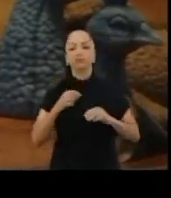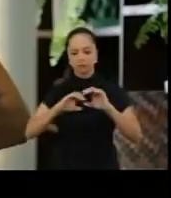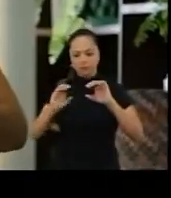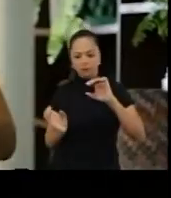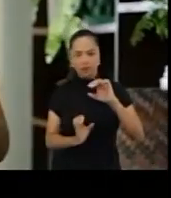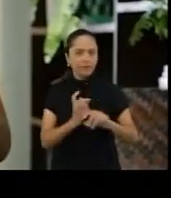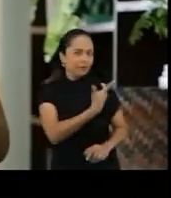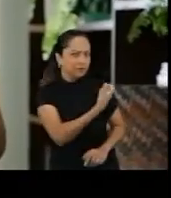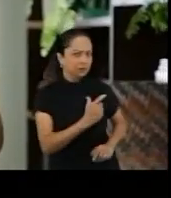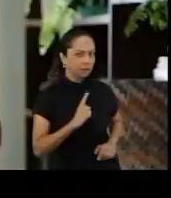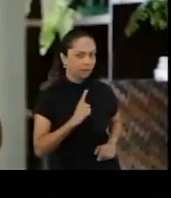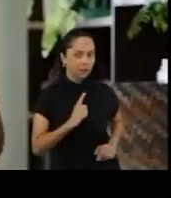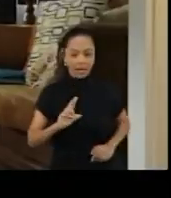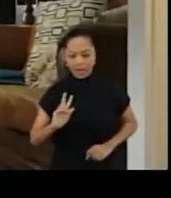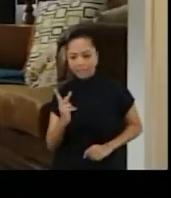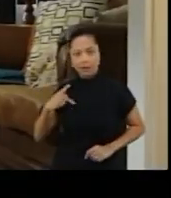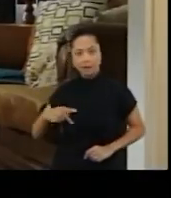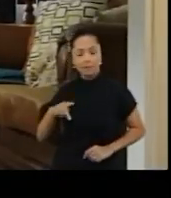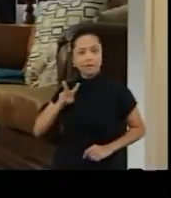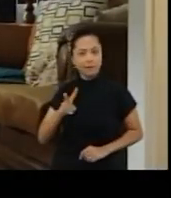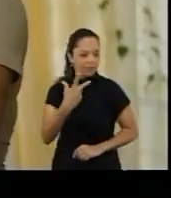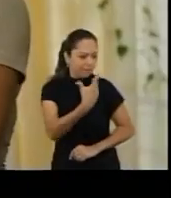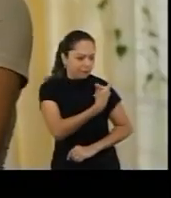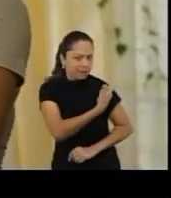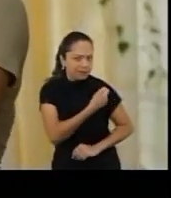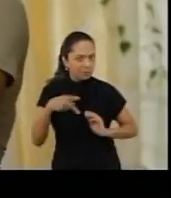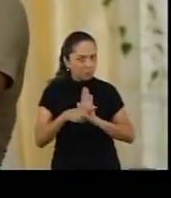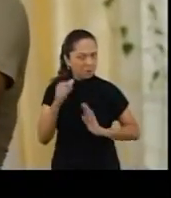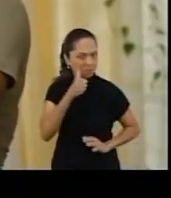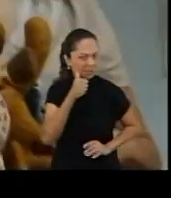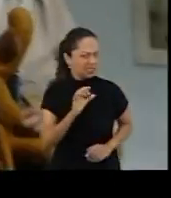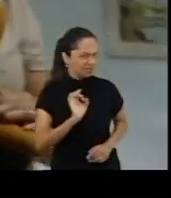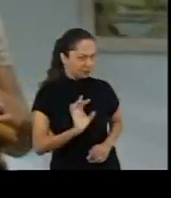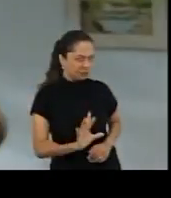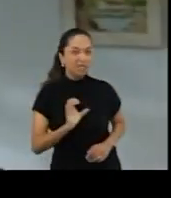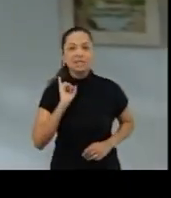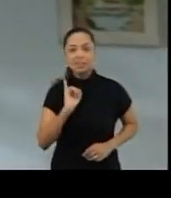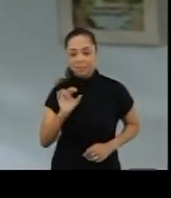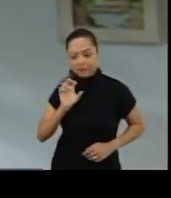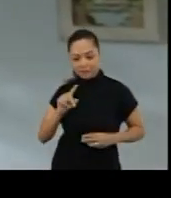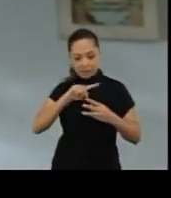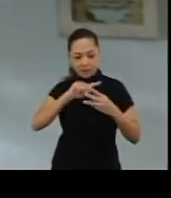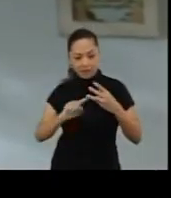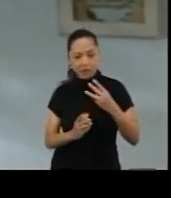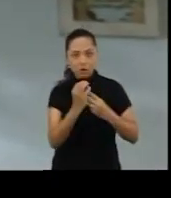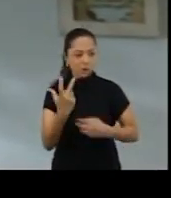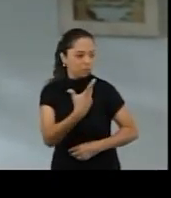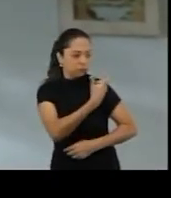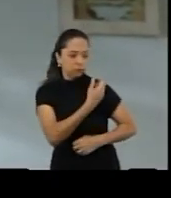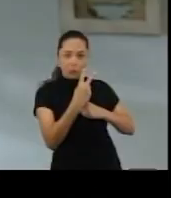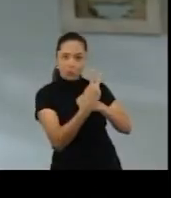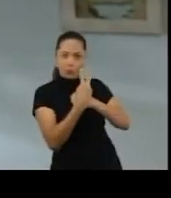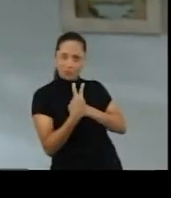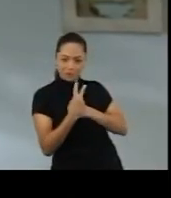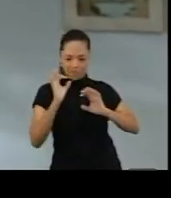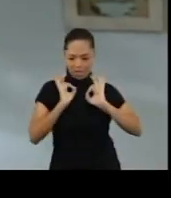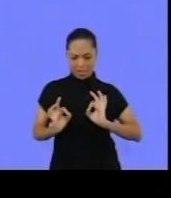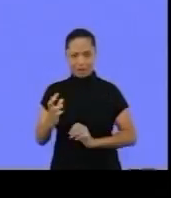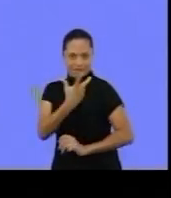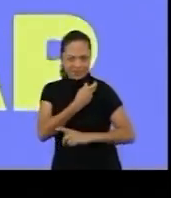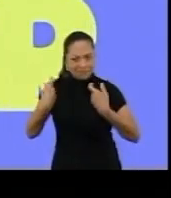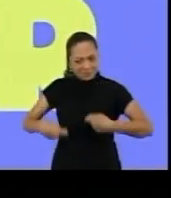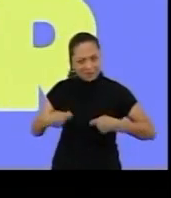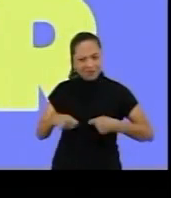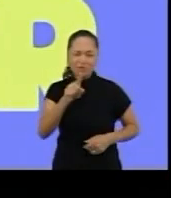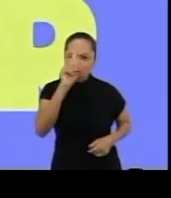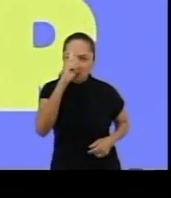Rotavírus tem vacina? A vacina de HPV é só pra meninas? Quem toma tríplice tem que tomar varicela? Tá com